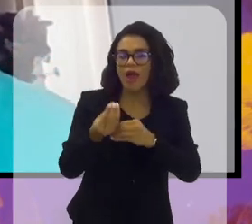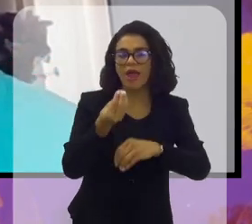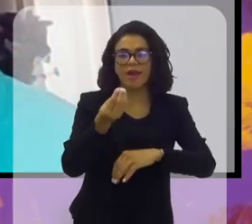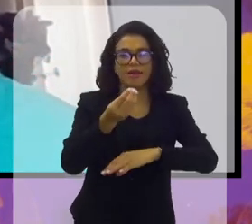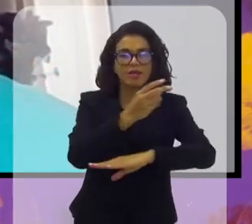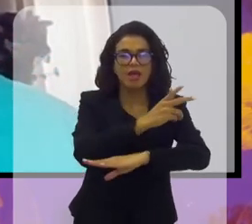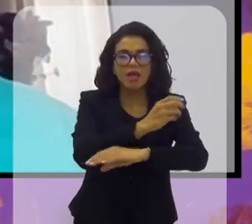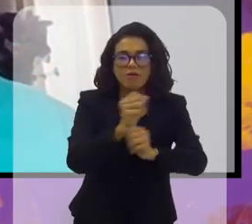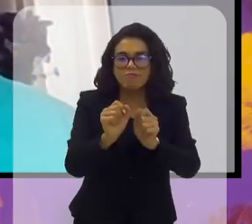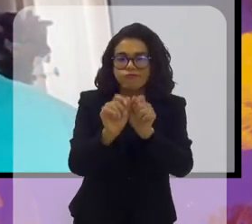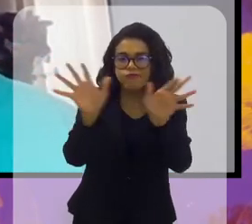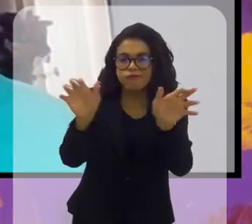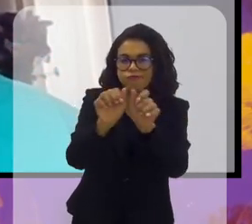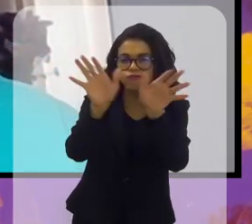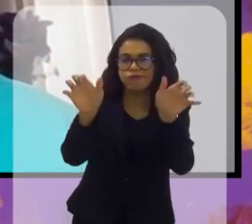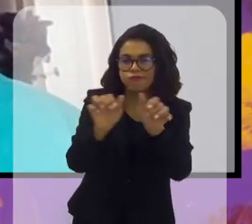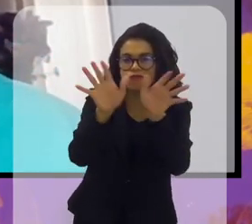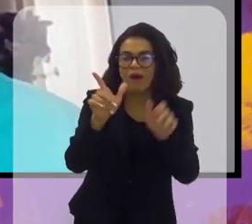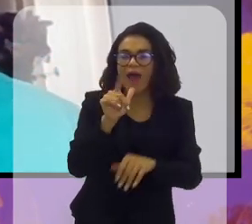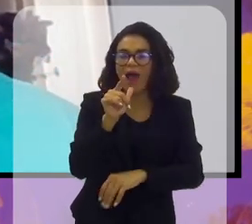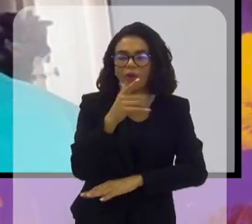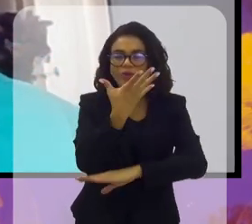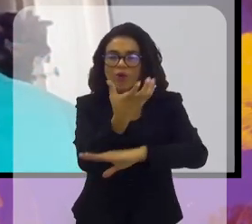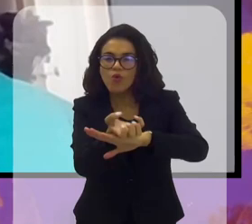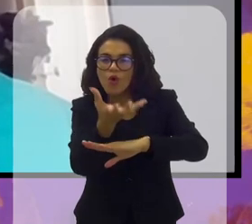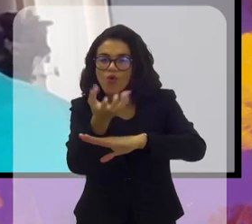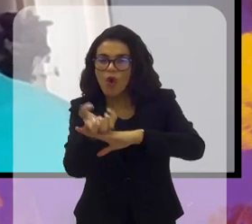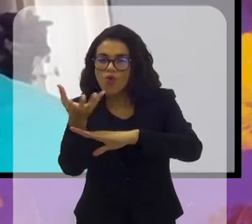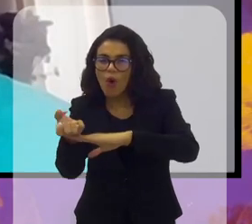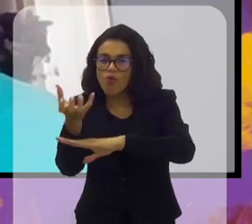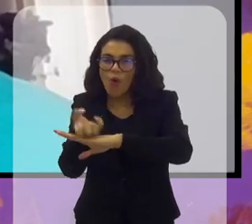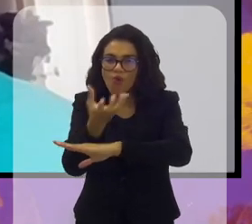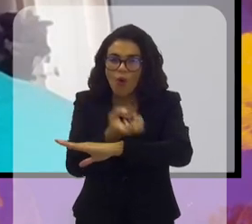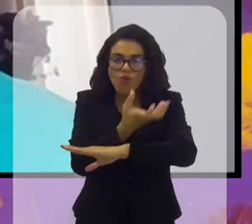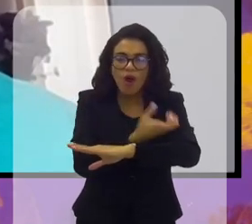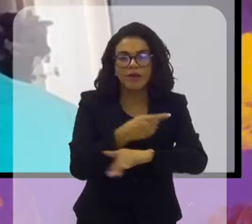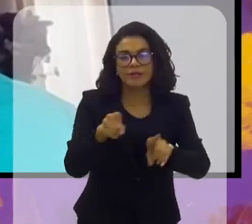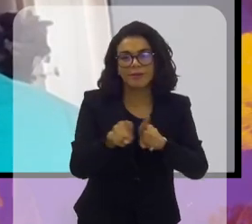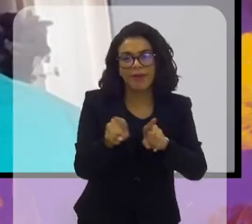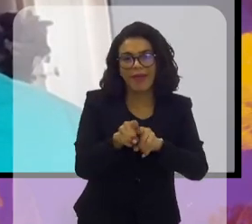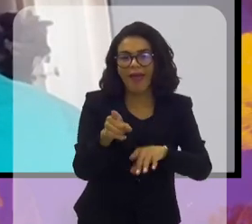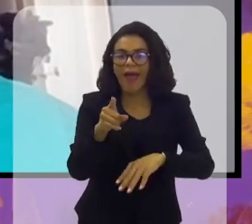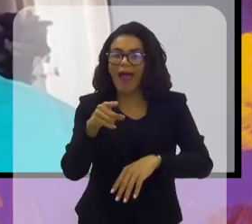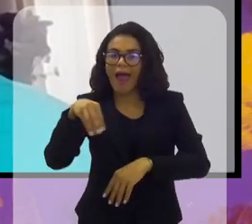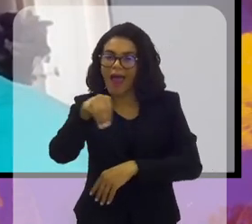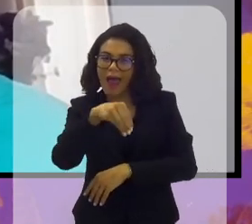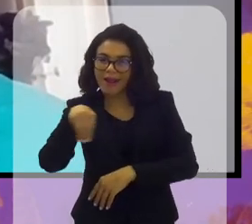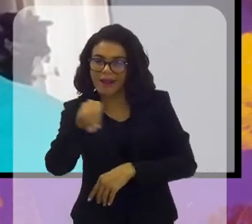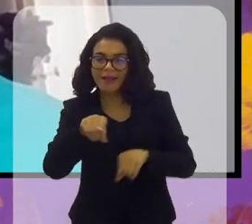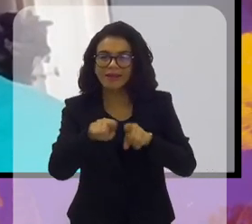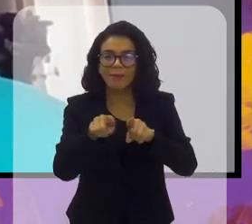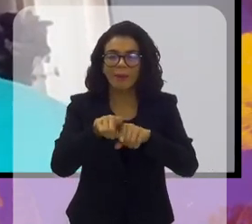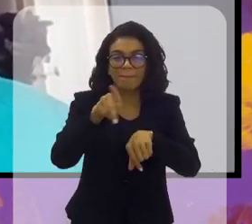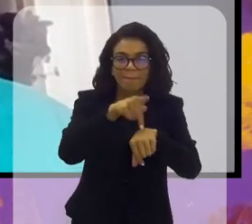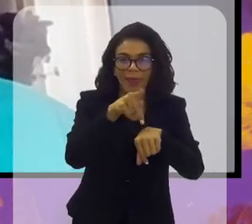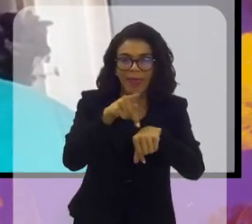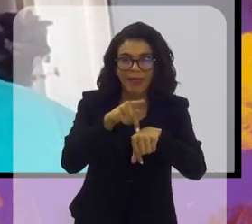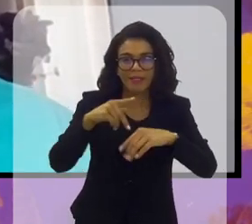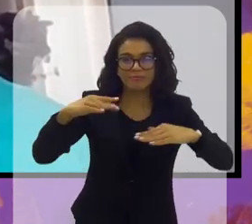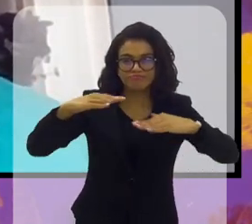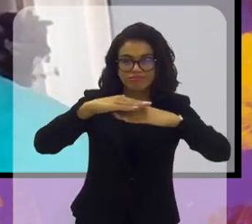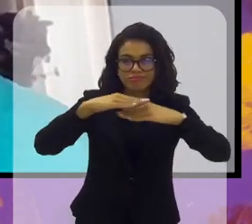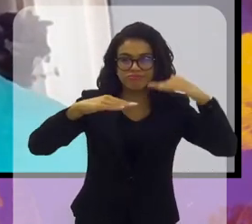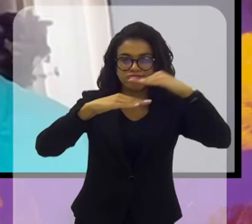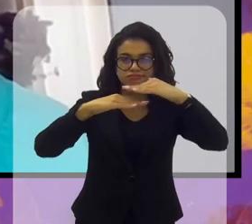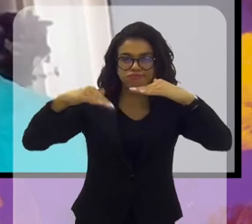de topsoil ou de camada arenosa, o fator ponte entre a areia e a brita e muitas das